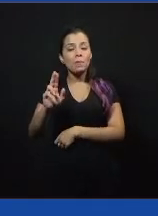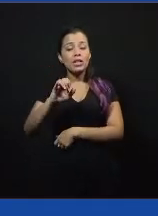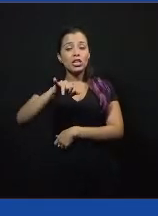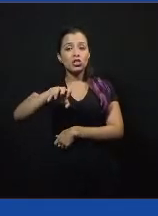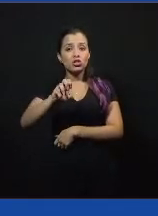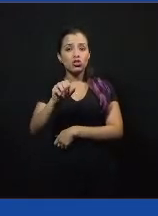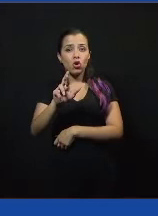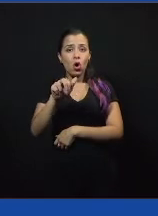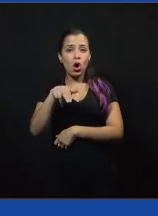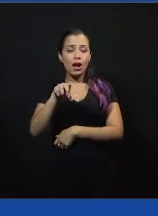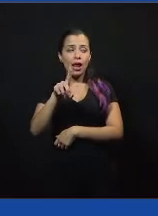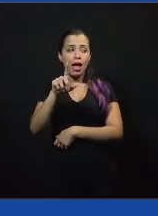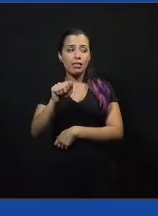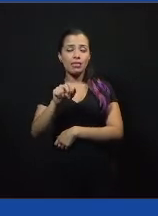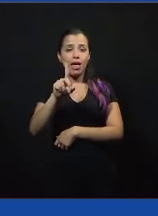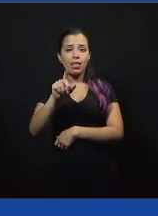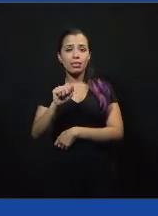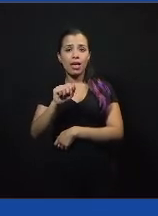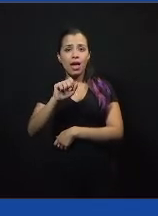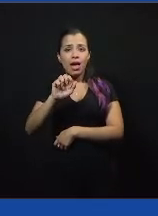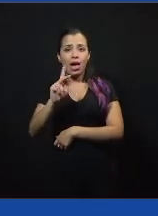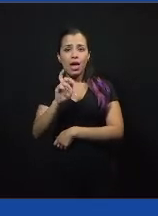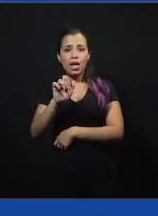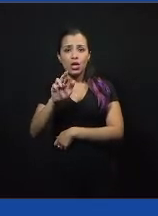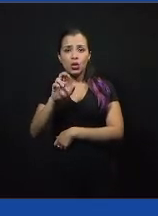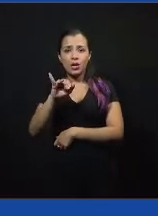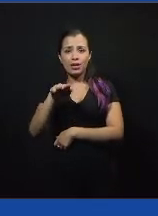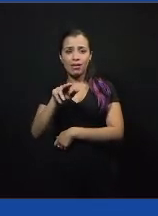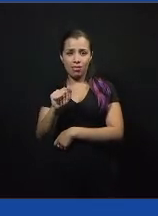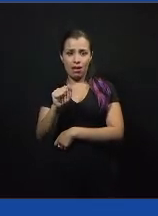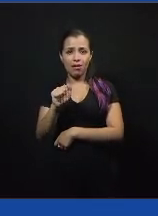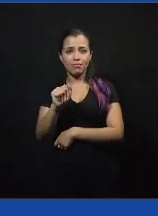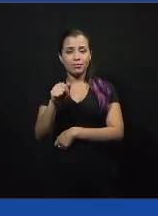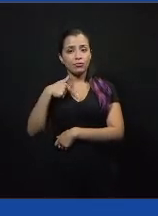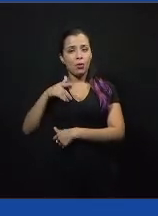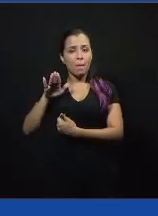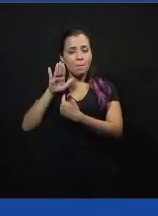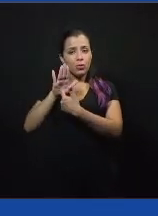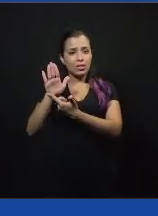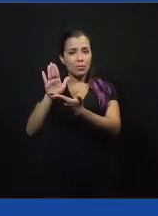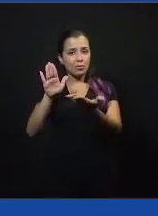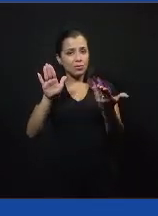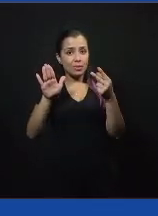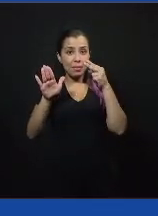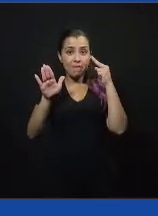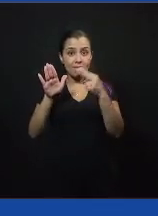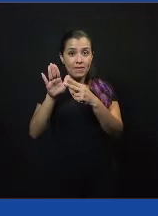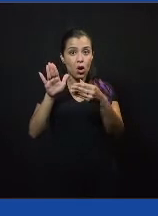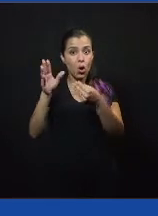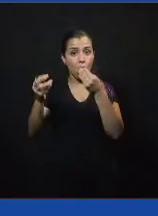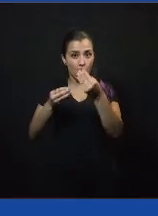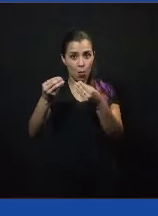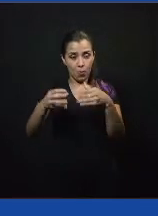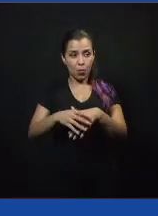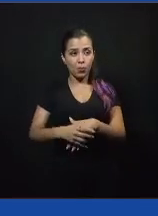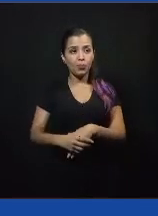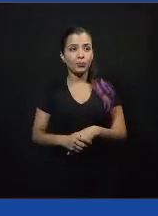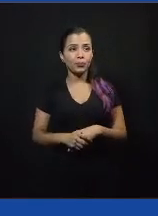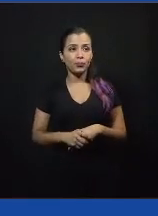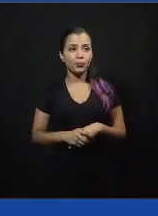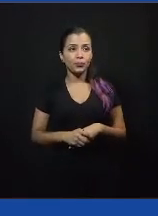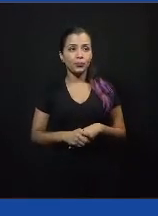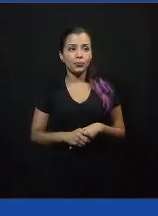eu vou compartilhar aqui para vocês para vocês ver tem como que ela é a mãe do